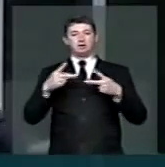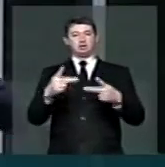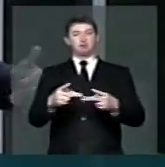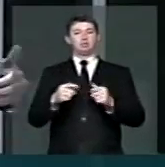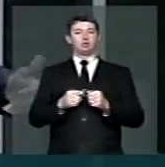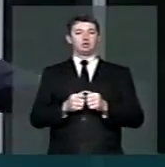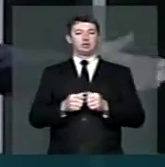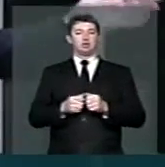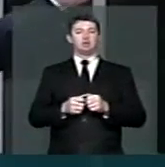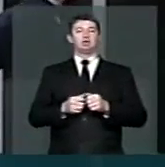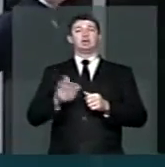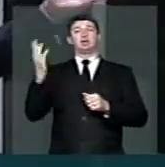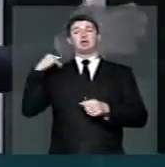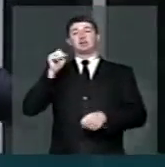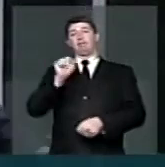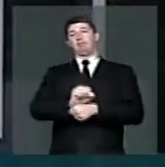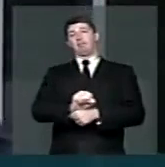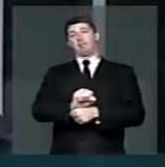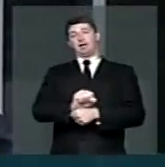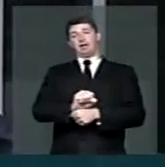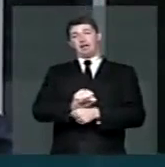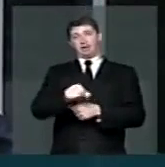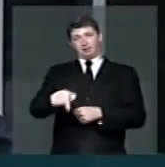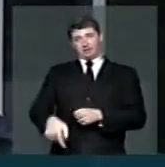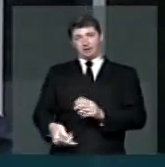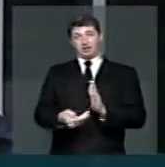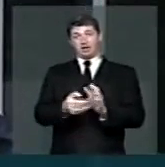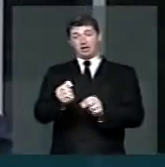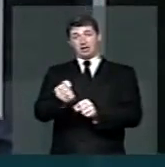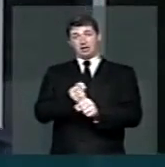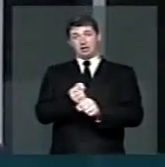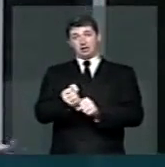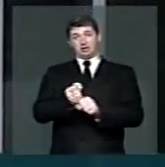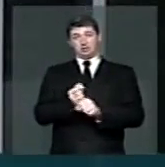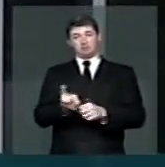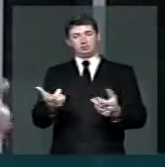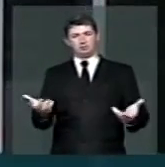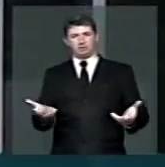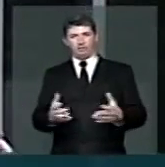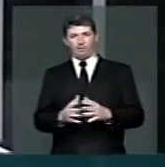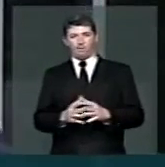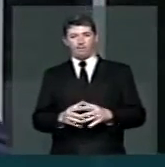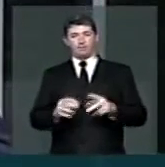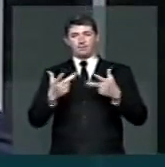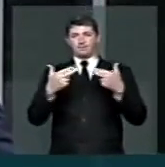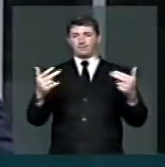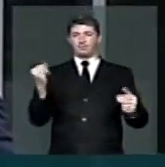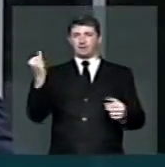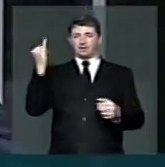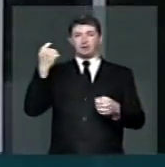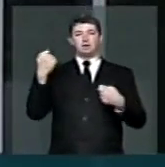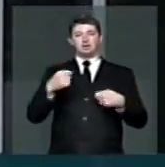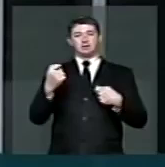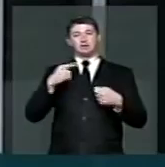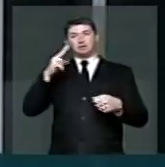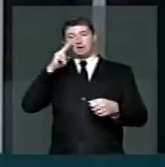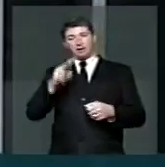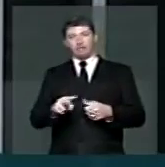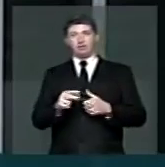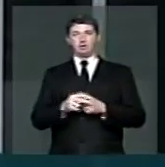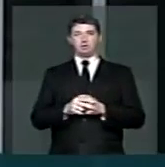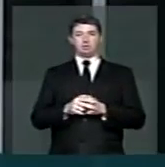que descansavam nesta casa havia anos. Então, temas importantes também merecem ser